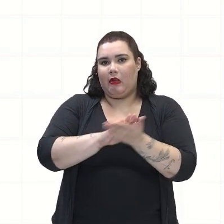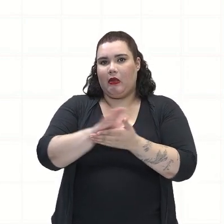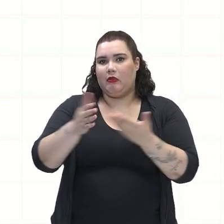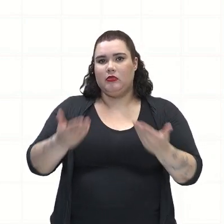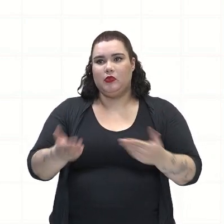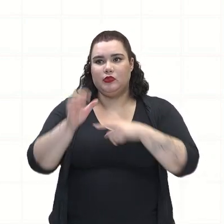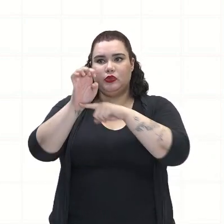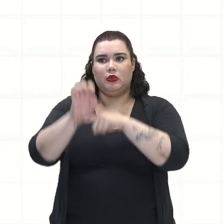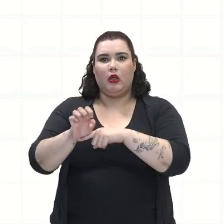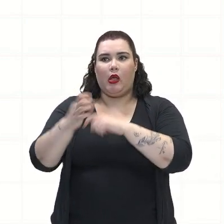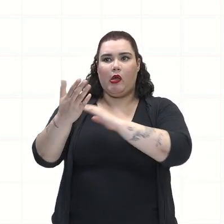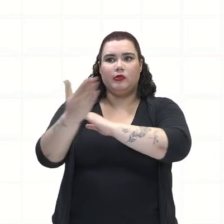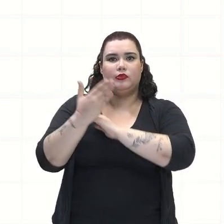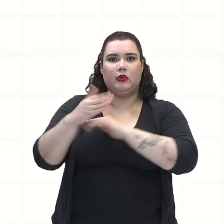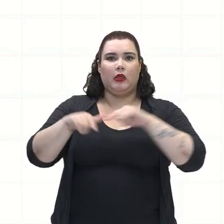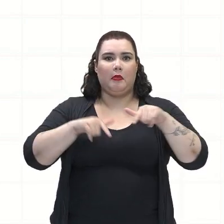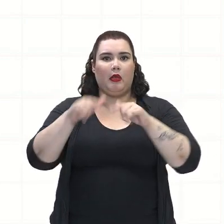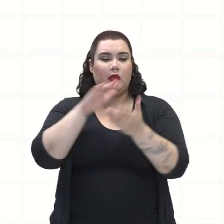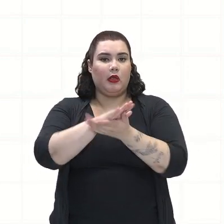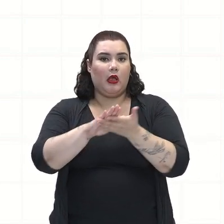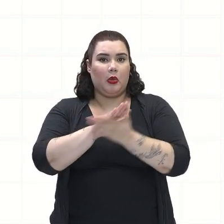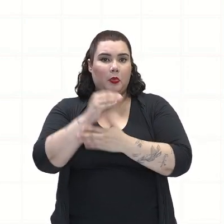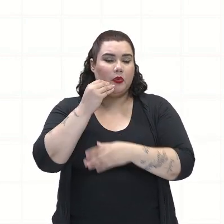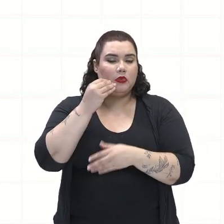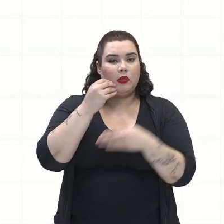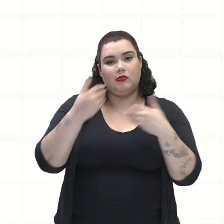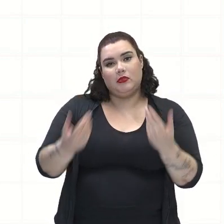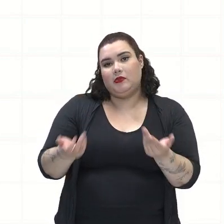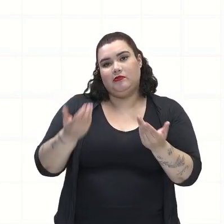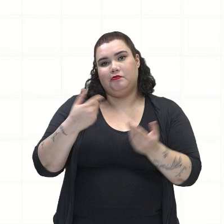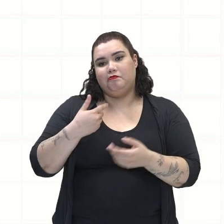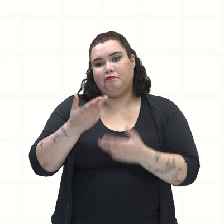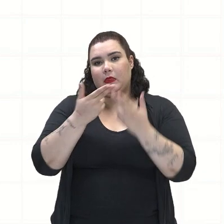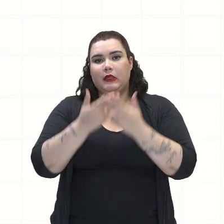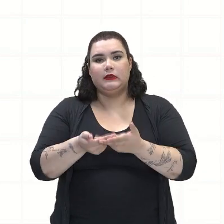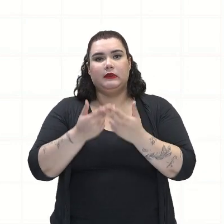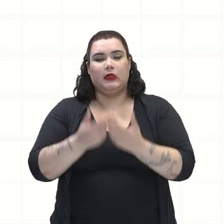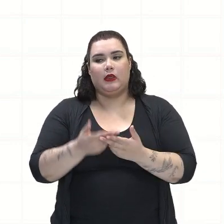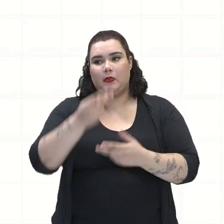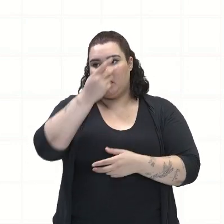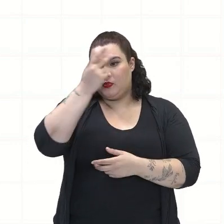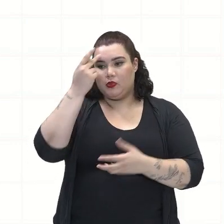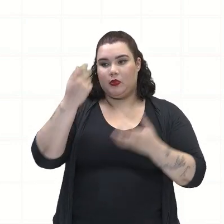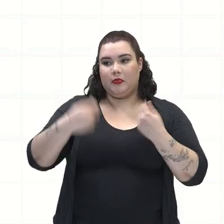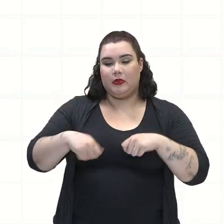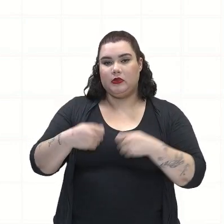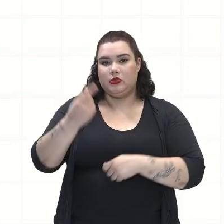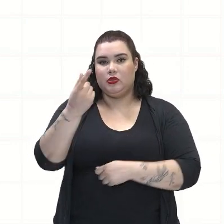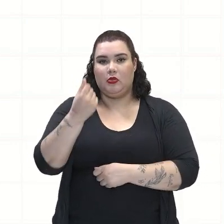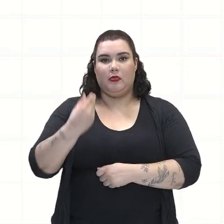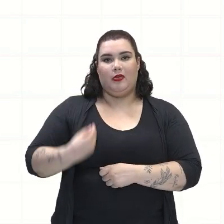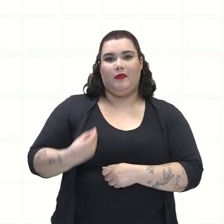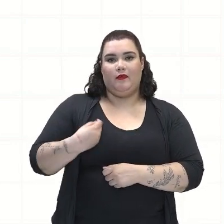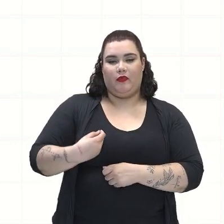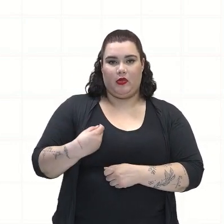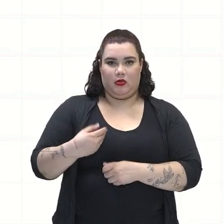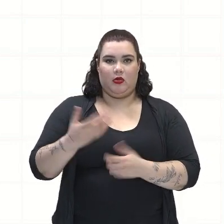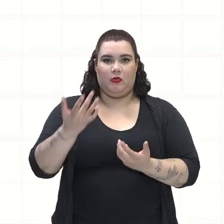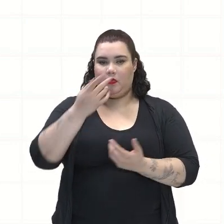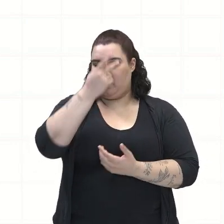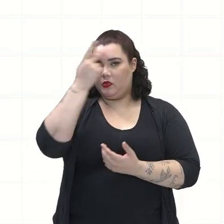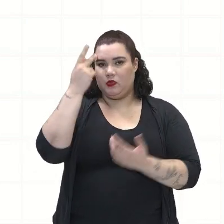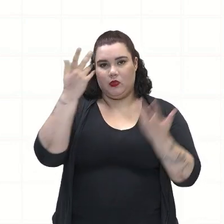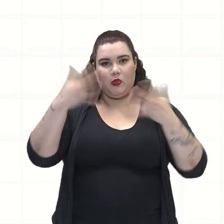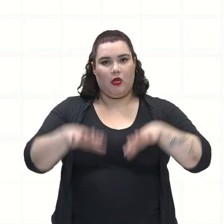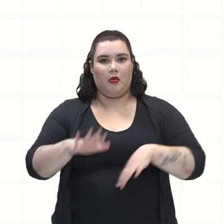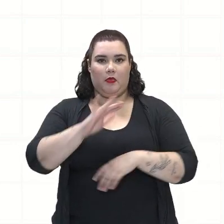dando essa oportunidade aí, então o jeito é fazer do jeito que dá. As pessoas querem sobreviver. A grande realidade é que as pessoas não querem morrer, né?